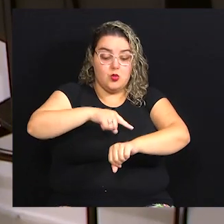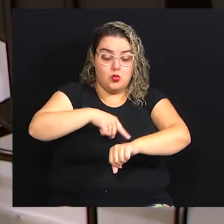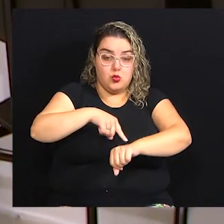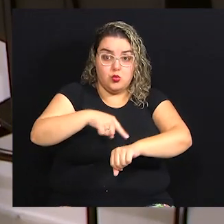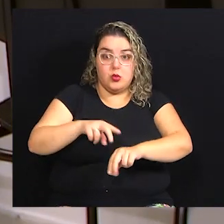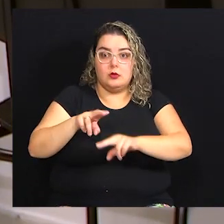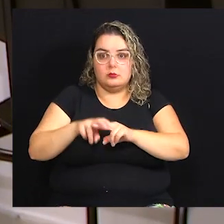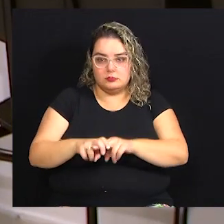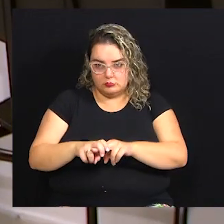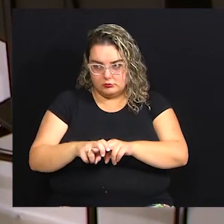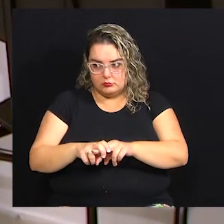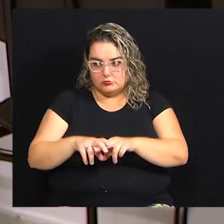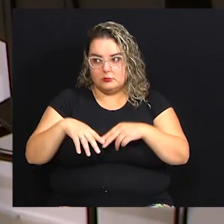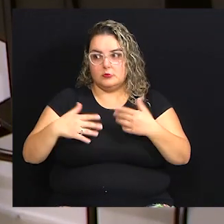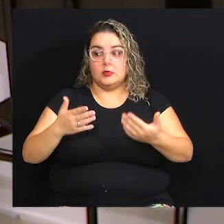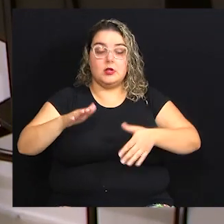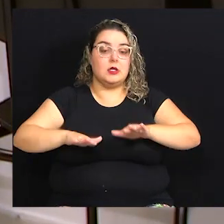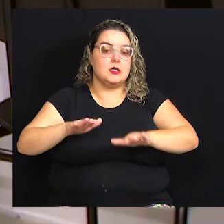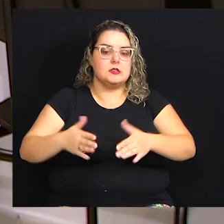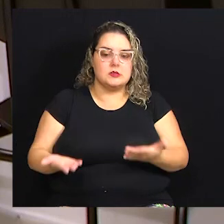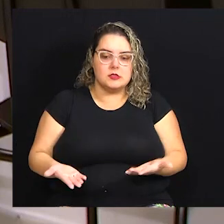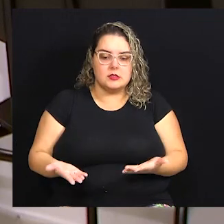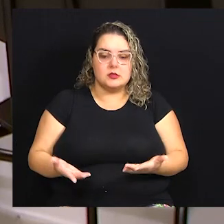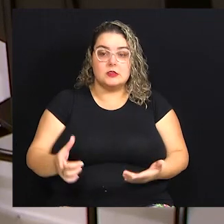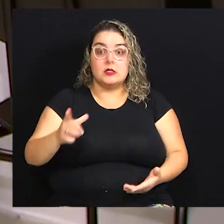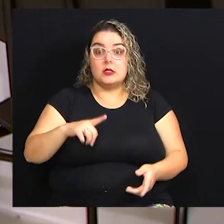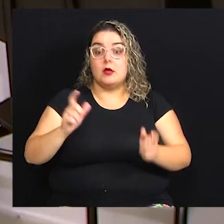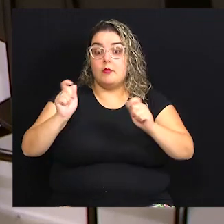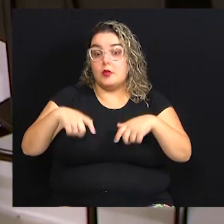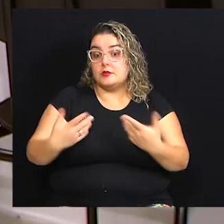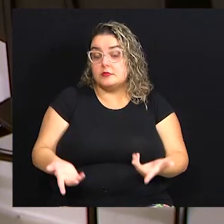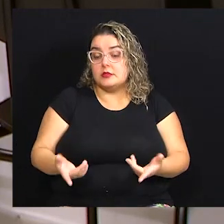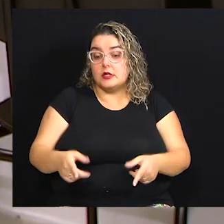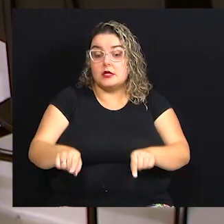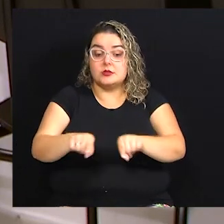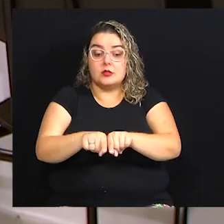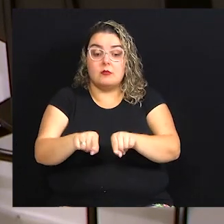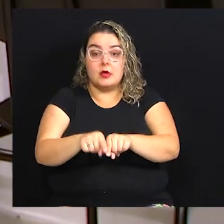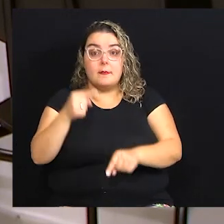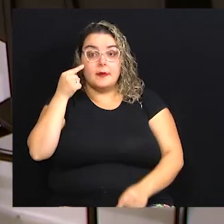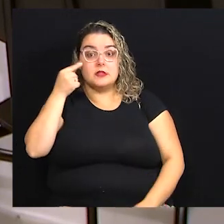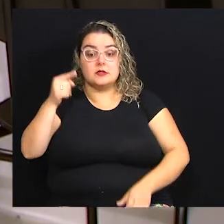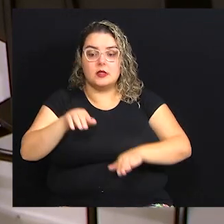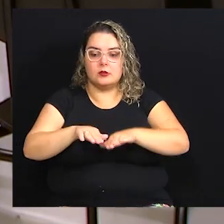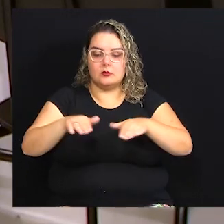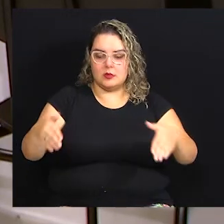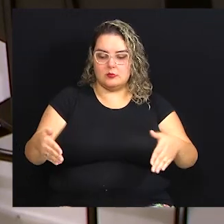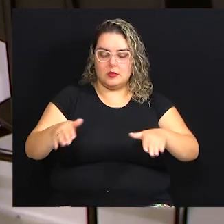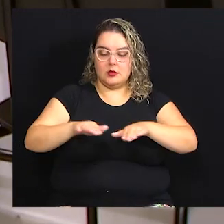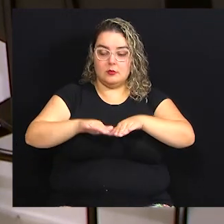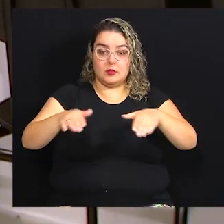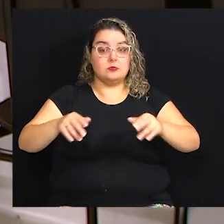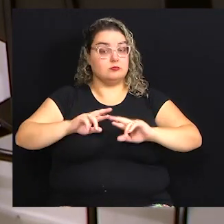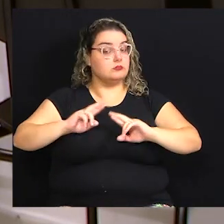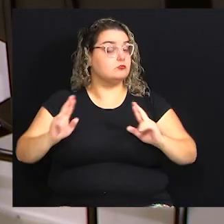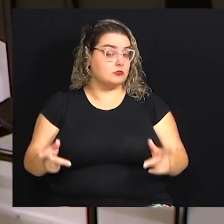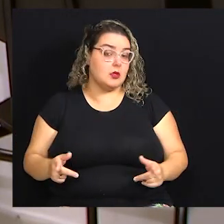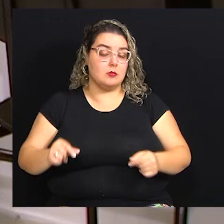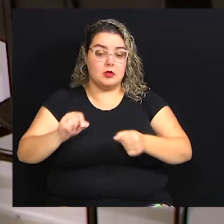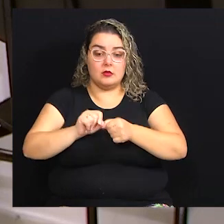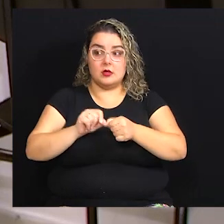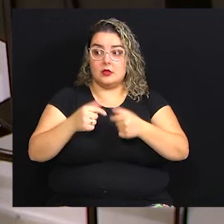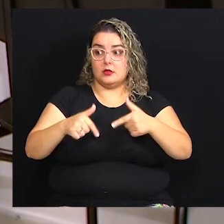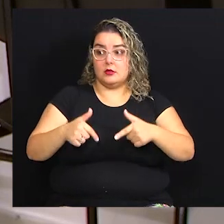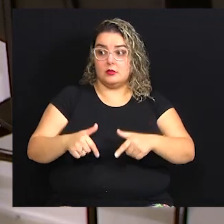né, muitas horas sentado. Né, de repente existe a possibilidade também de você pensar numa mesa com uma altura diferenciada, né, para